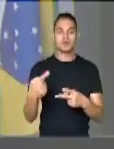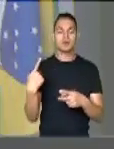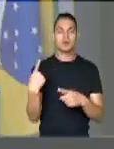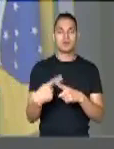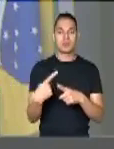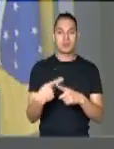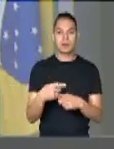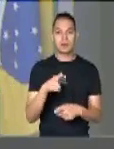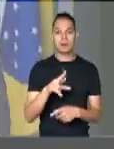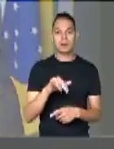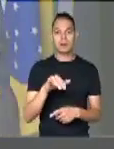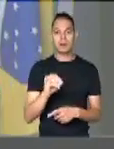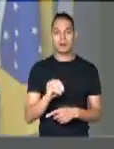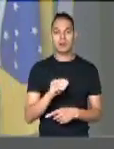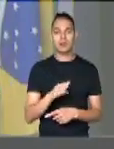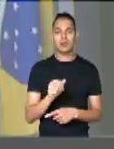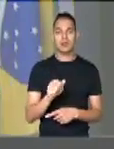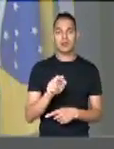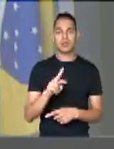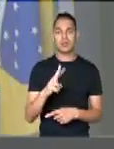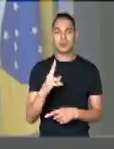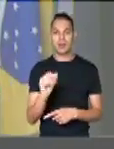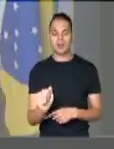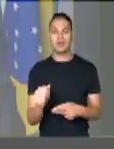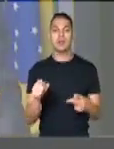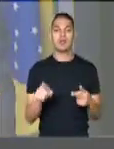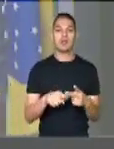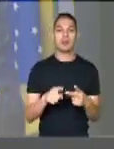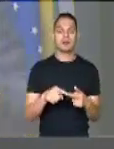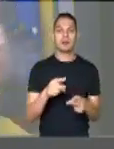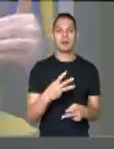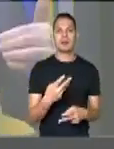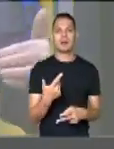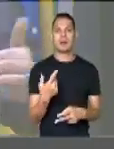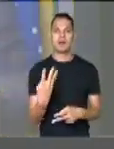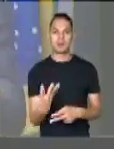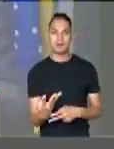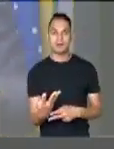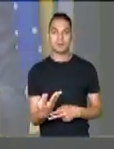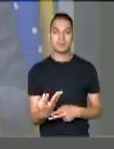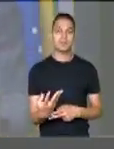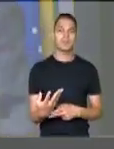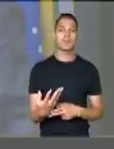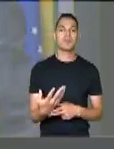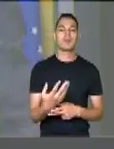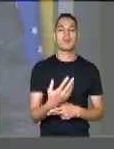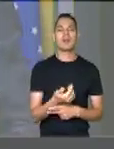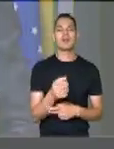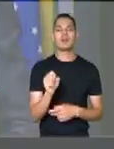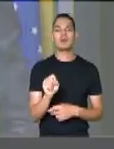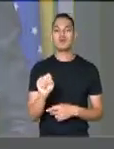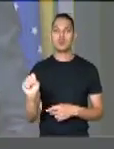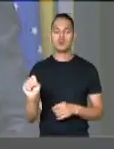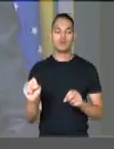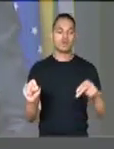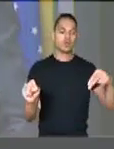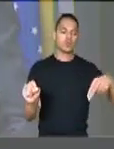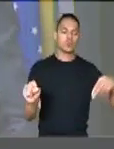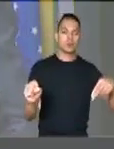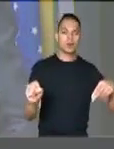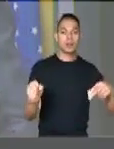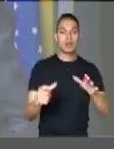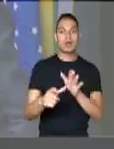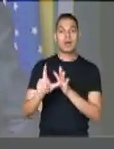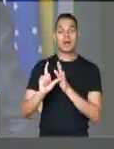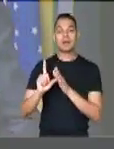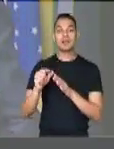desenvolvimento, da Rio Bahia e da Transnordestina e da 324, 3, porque um ali é a 116 Norte e 116 Sul. Antes